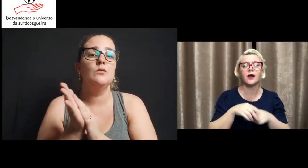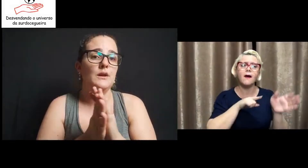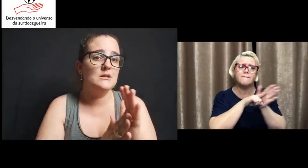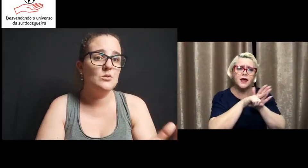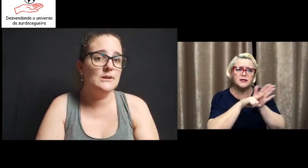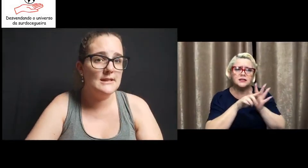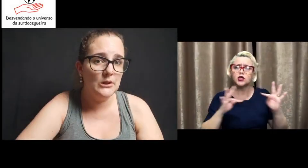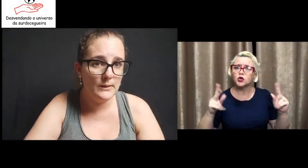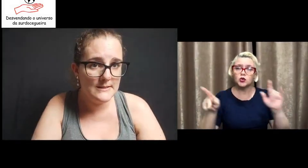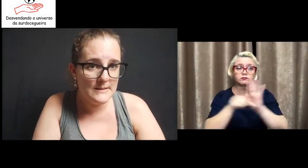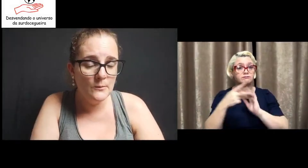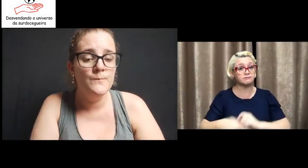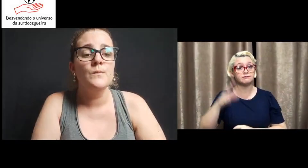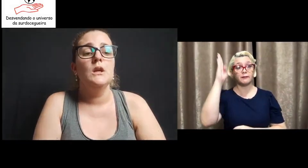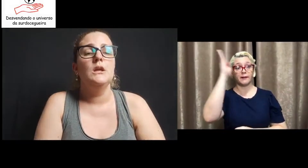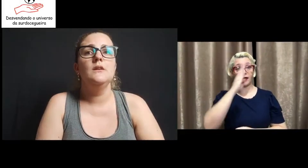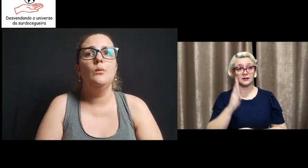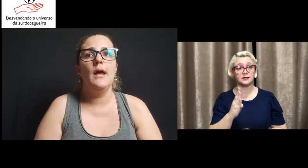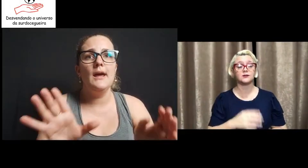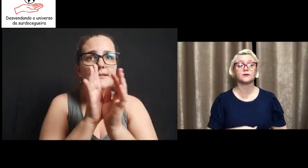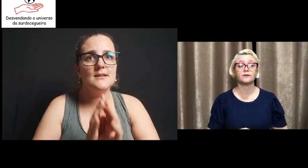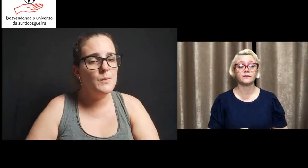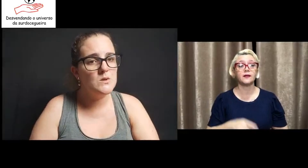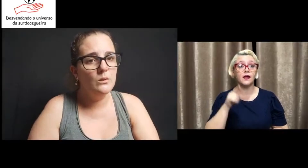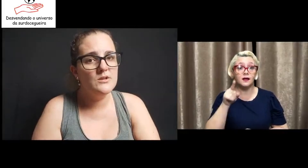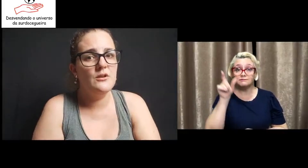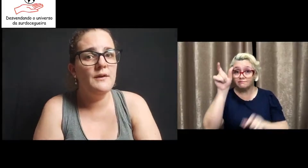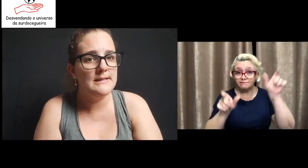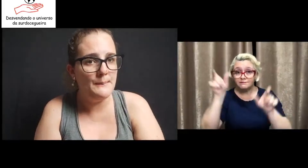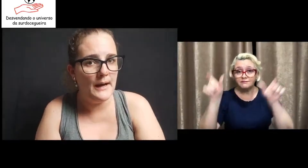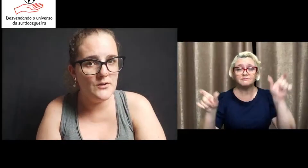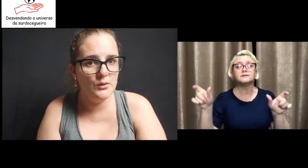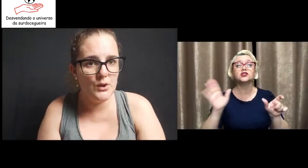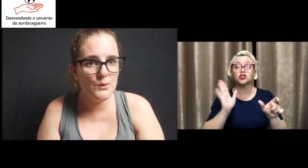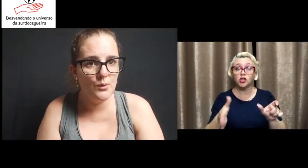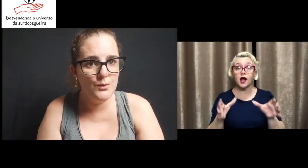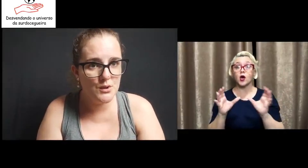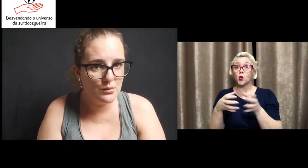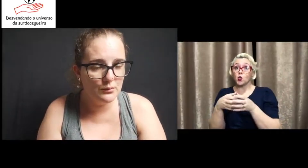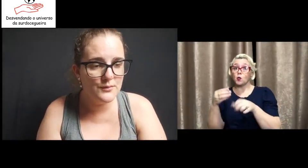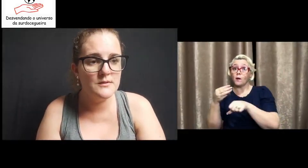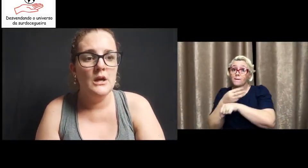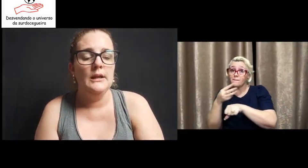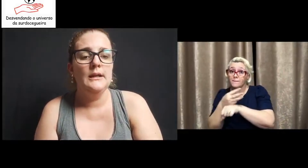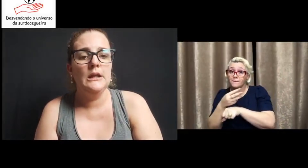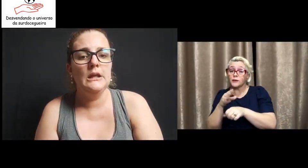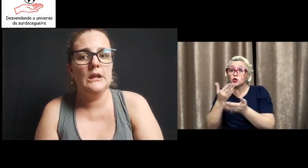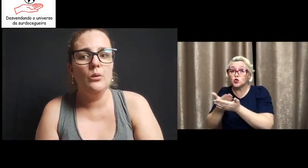estão sendo feitas todas aqui no Brasil. Então, estas pessoas já fazem parte do nosso grupo de